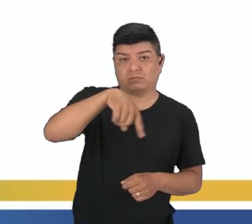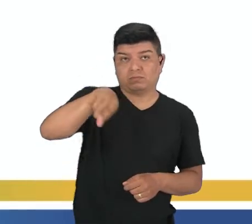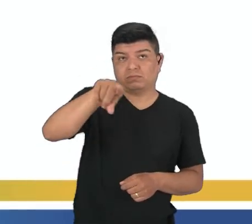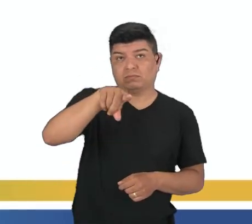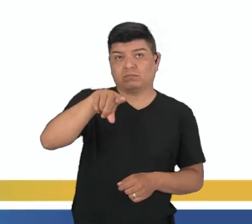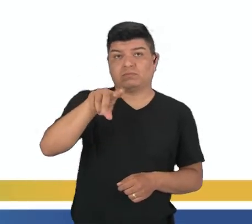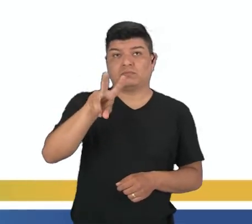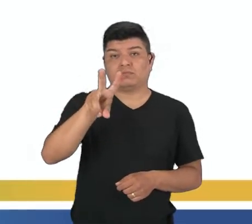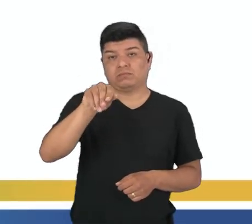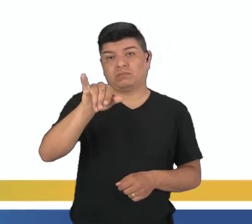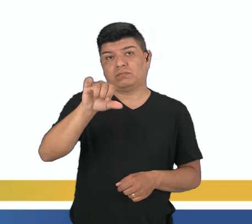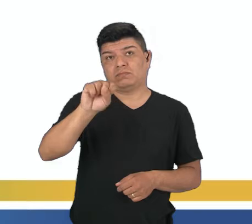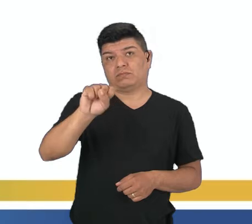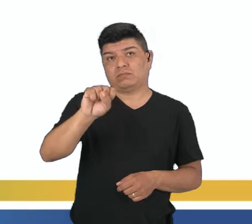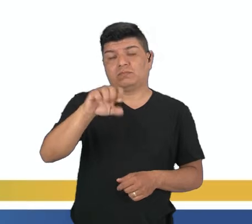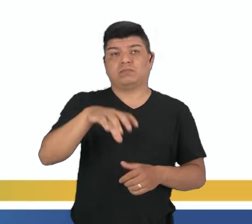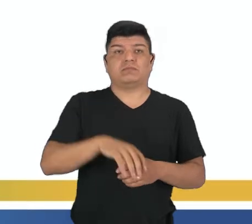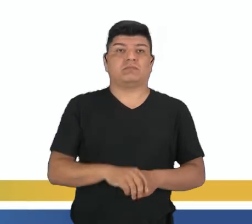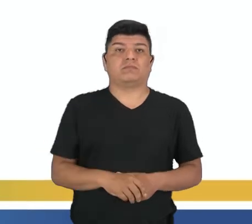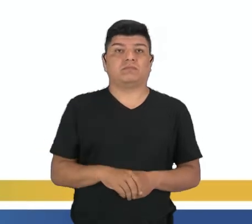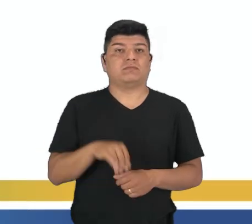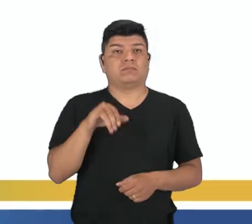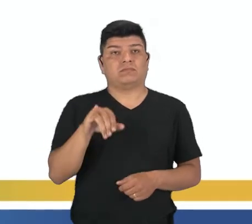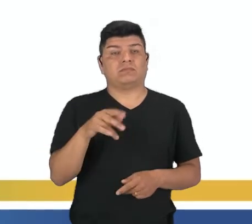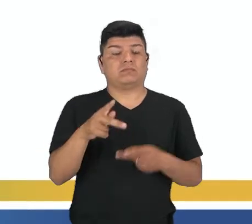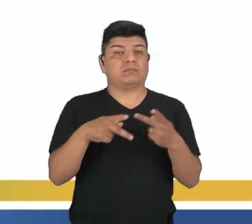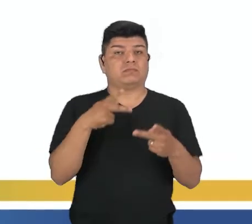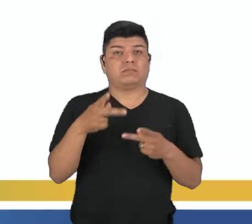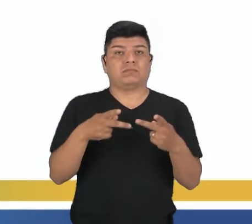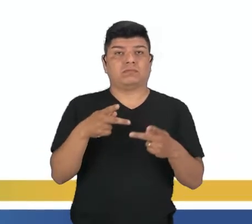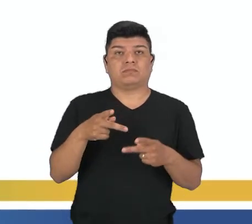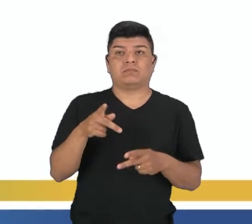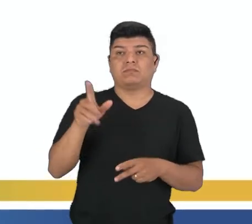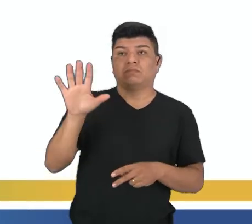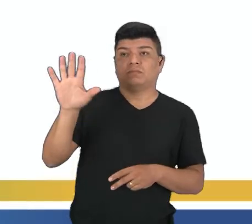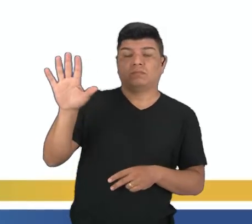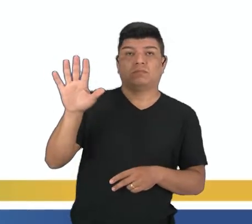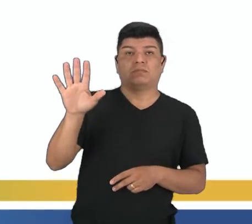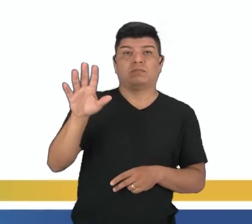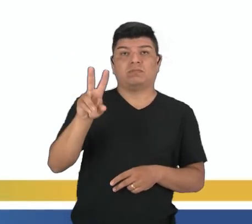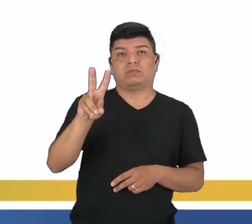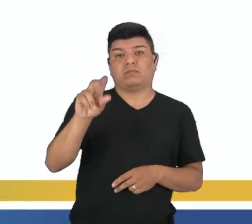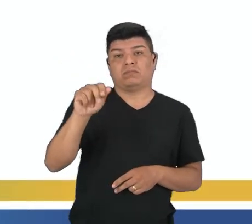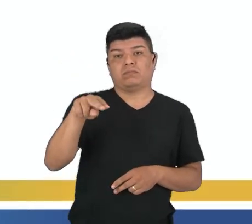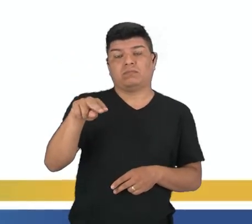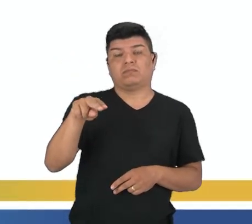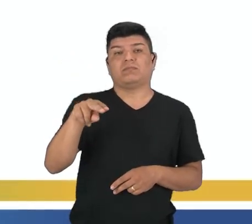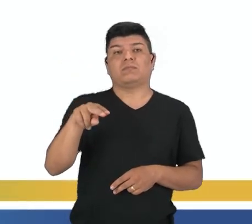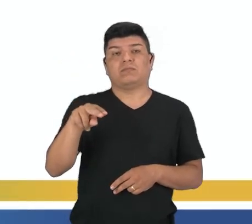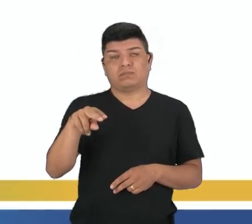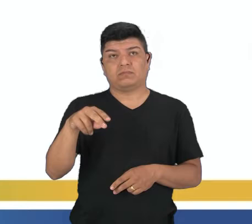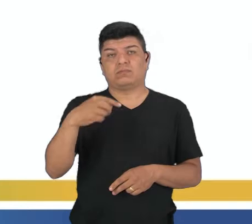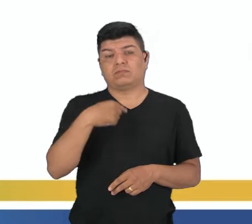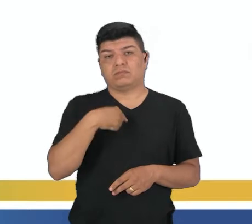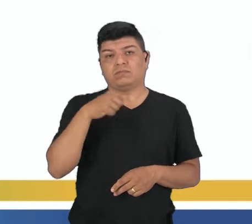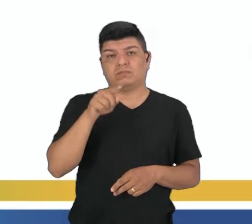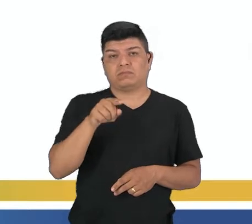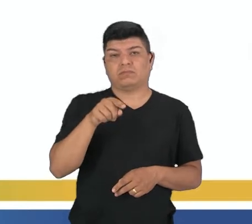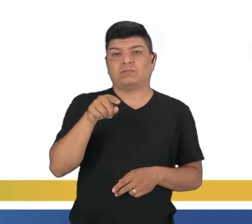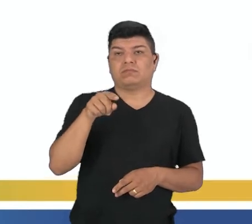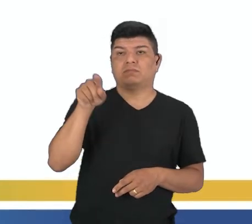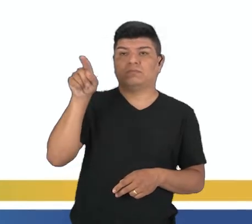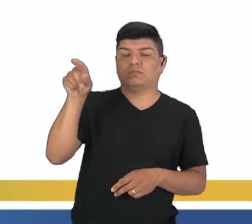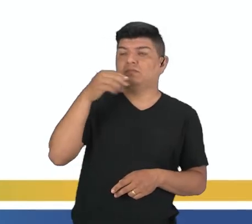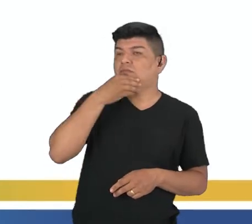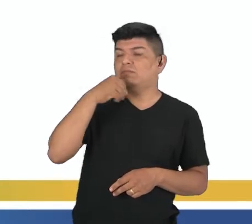se utiliza vais. E se refere a eles, se utiliza vão. Ou seja, galerinha, se refere a eu, tu, eles, elas,